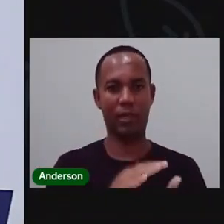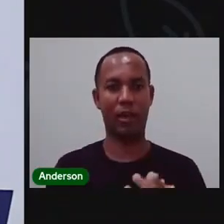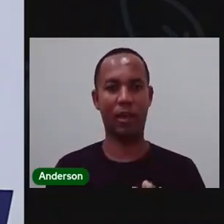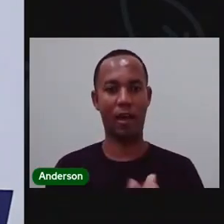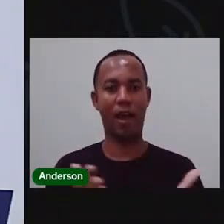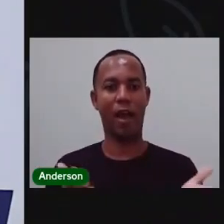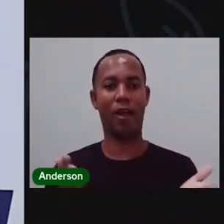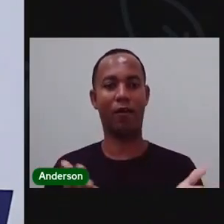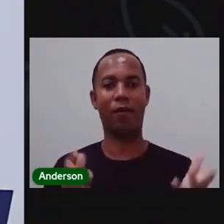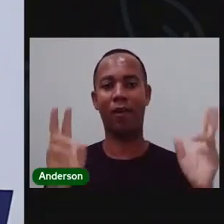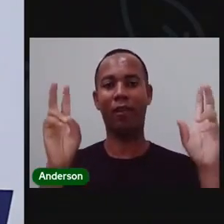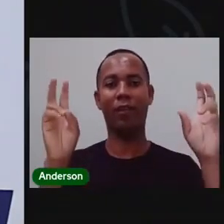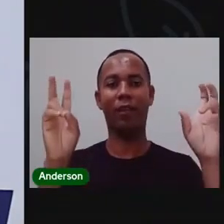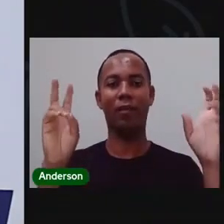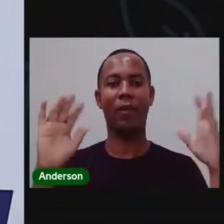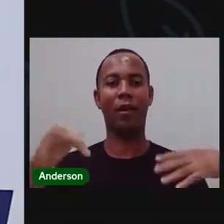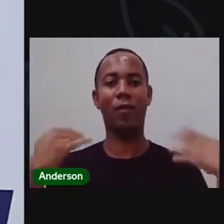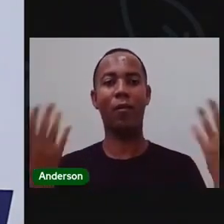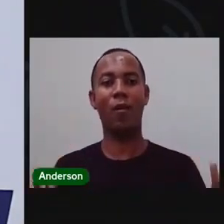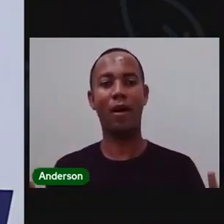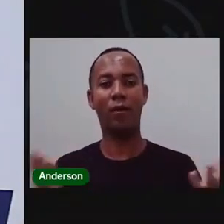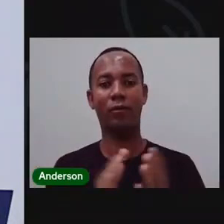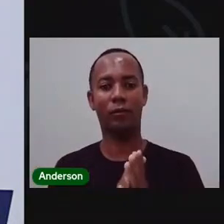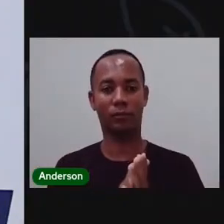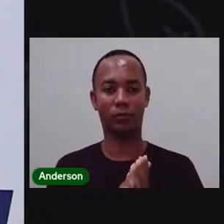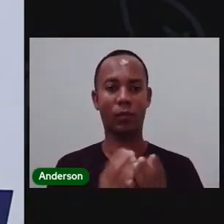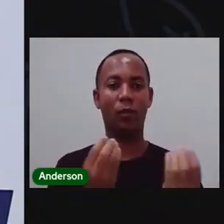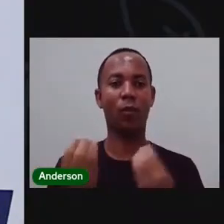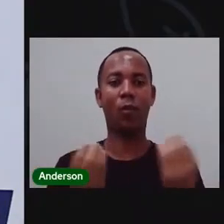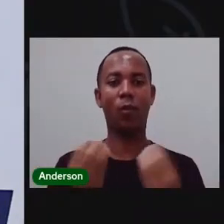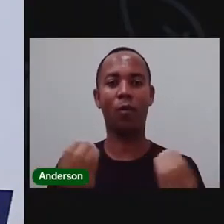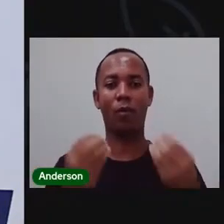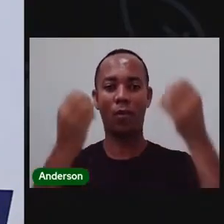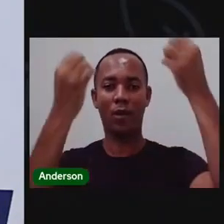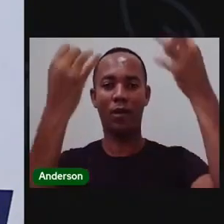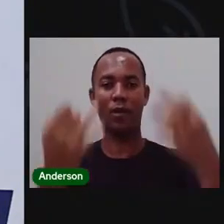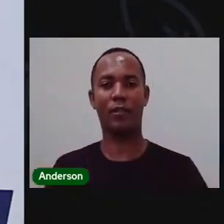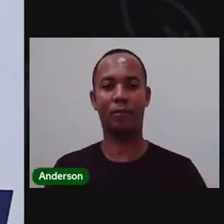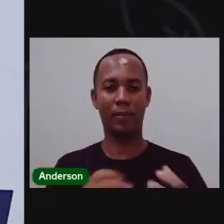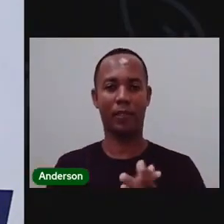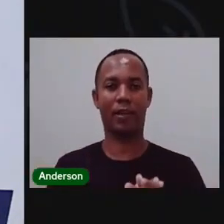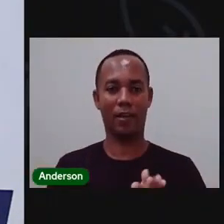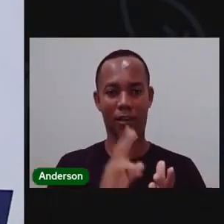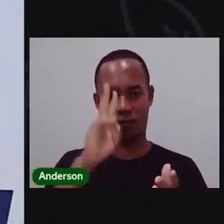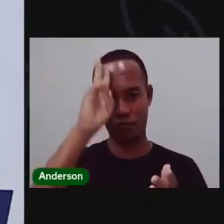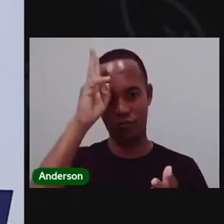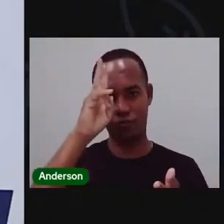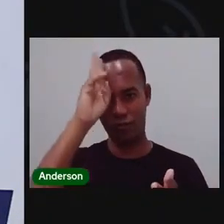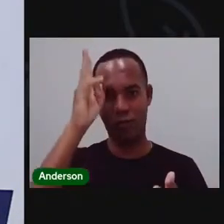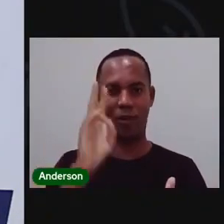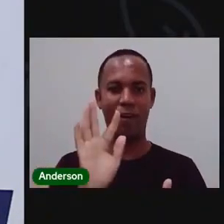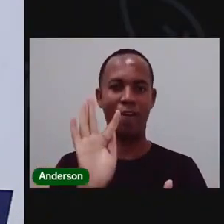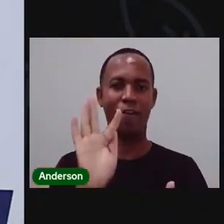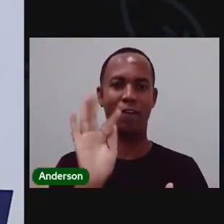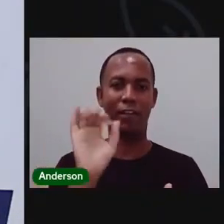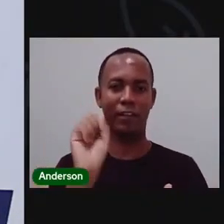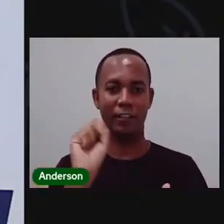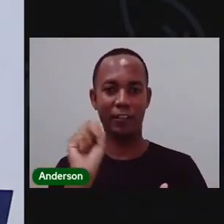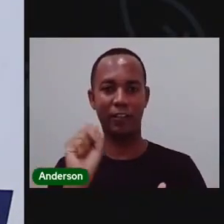será o nosso assunto hoje? O que será que vamos tratar? Vamos falar hoje sobre a história de Feira de